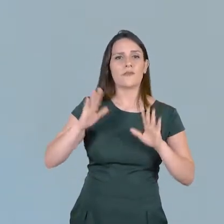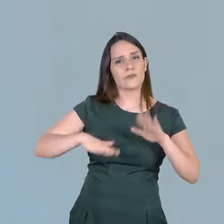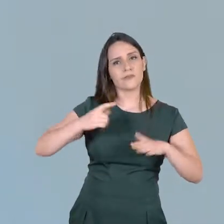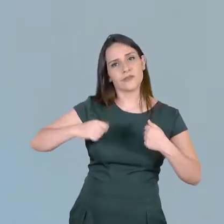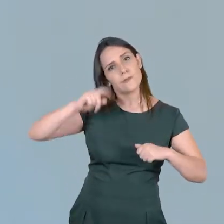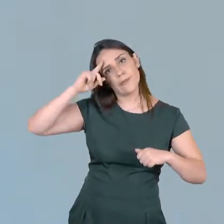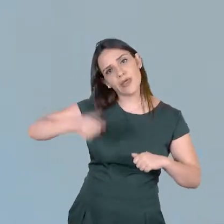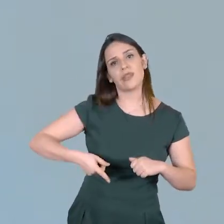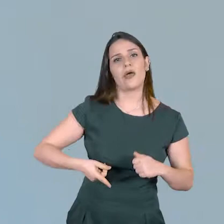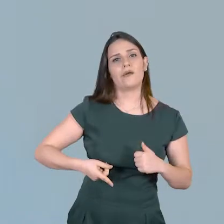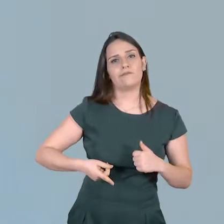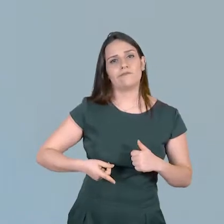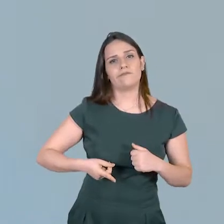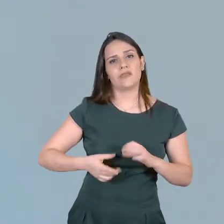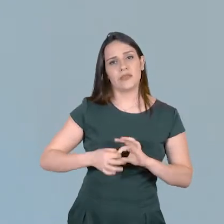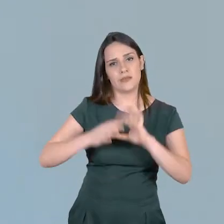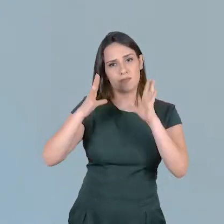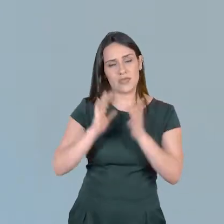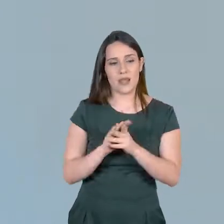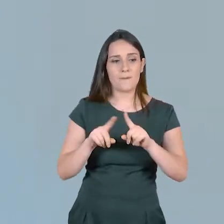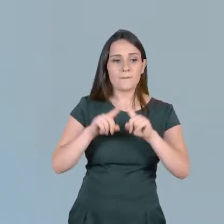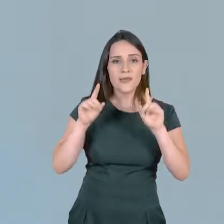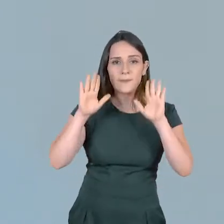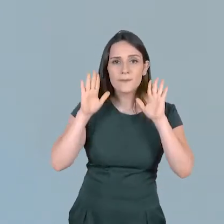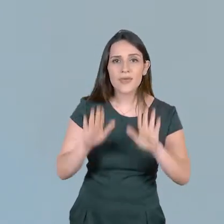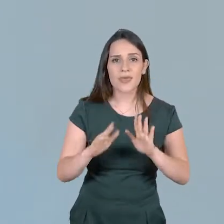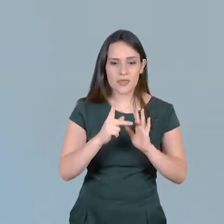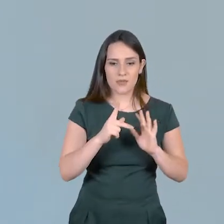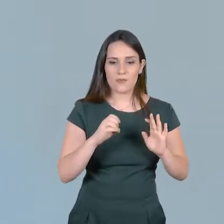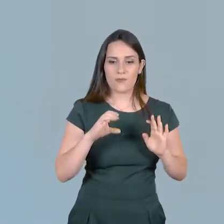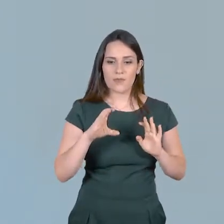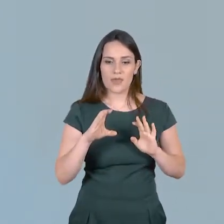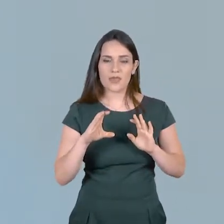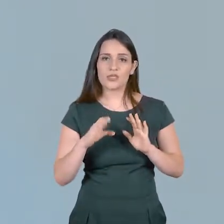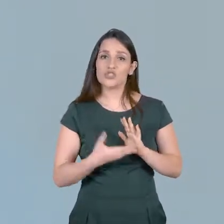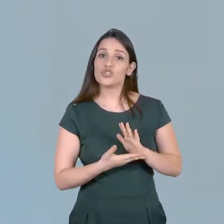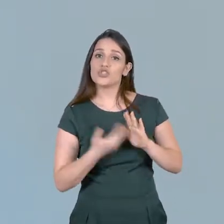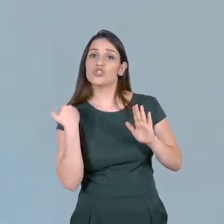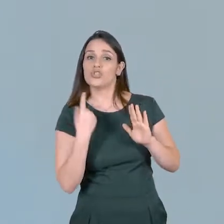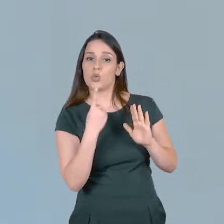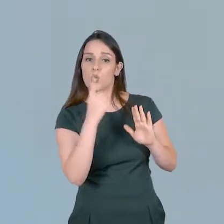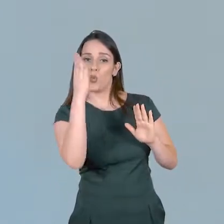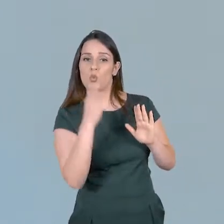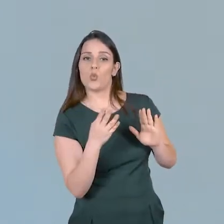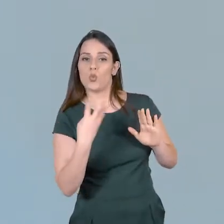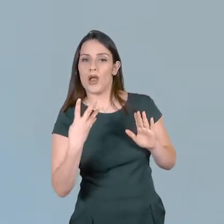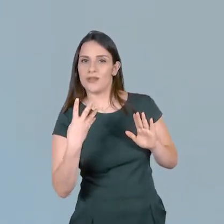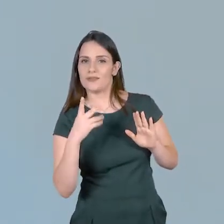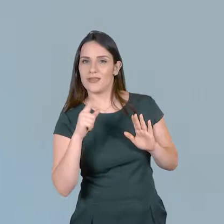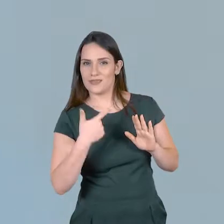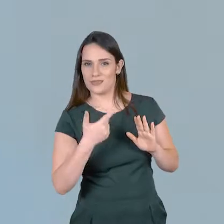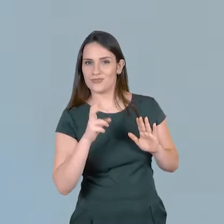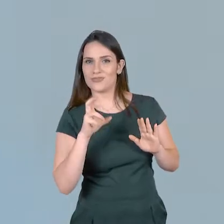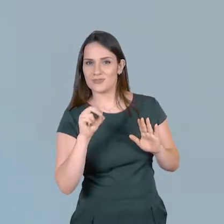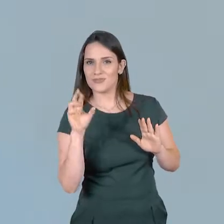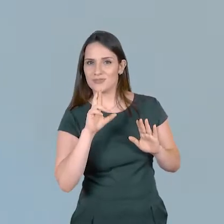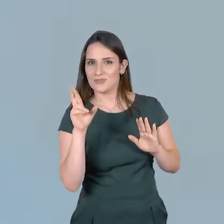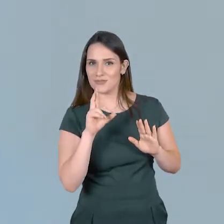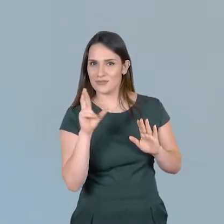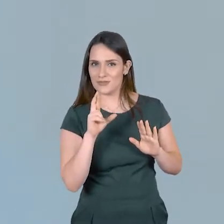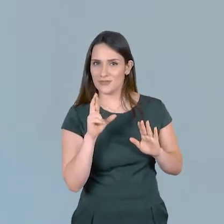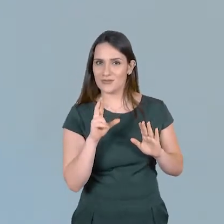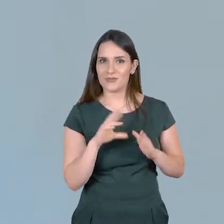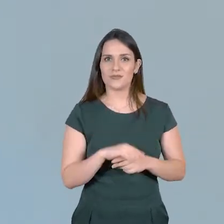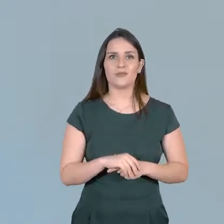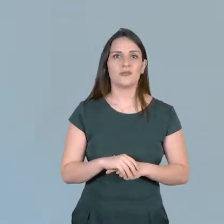está tirando do texto infraconstitucional a renda de 1/4 do salário mínimo, que já foi declarada inconstitucional